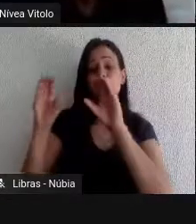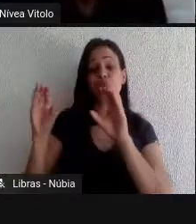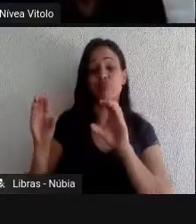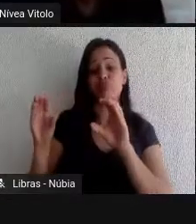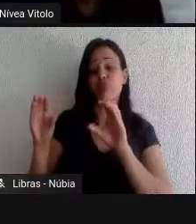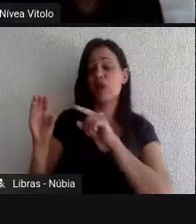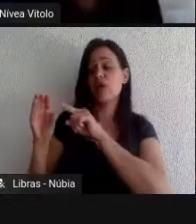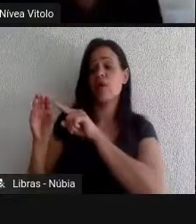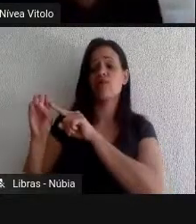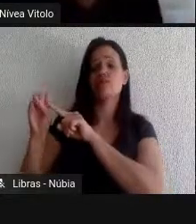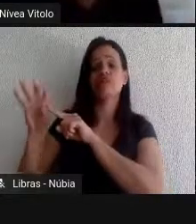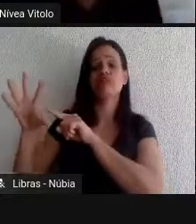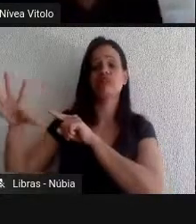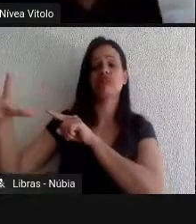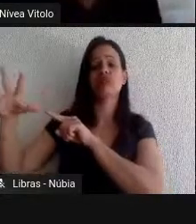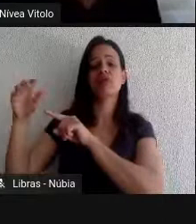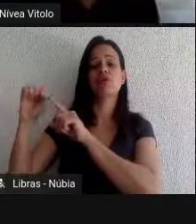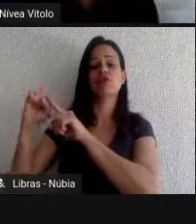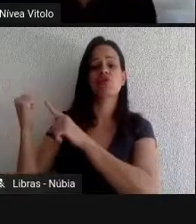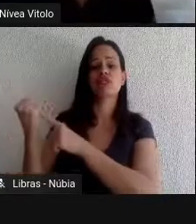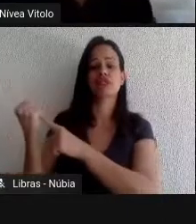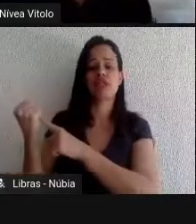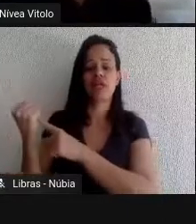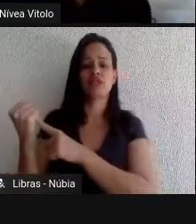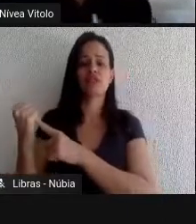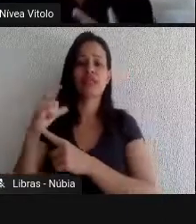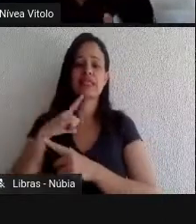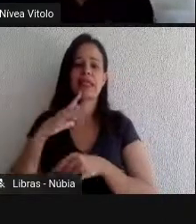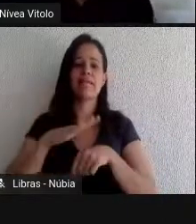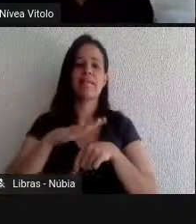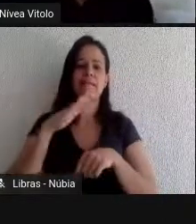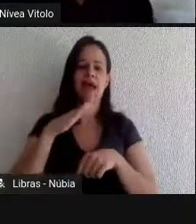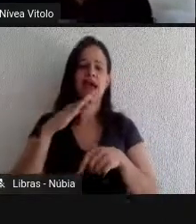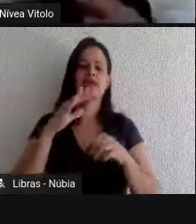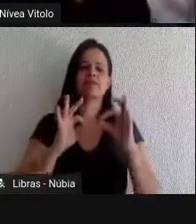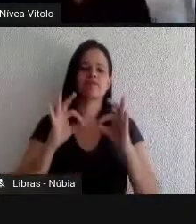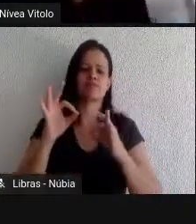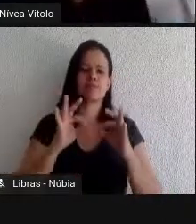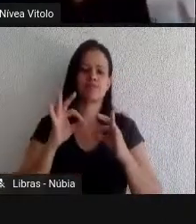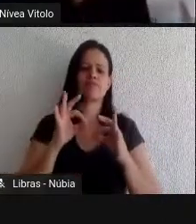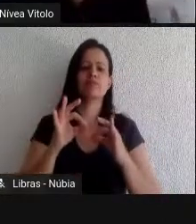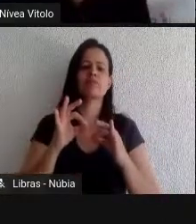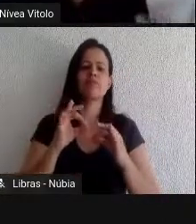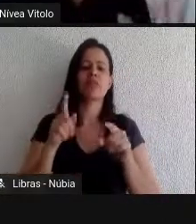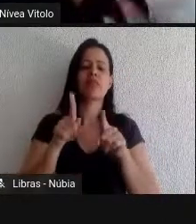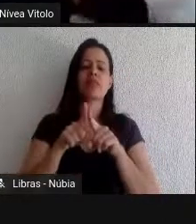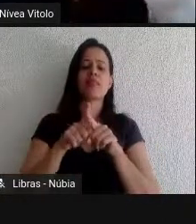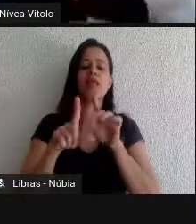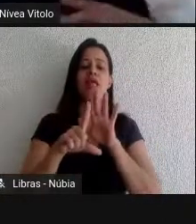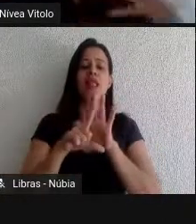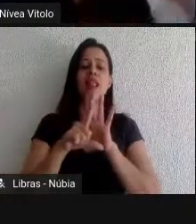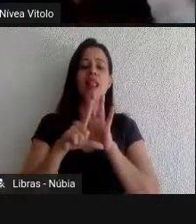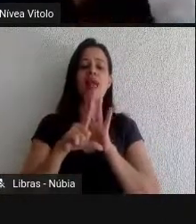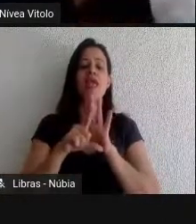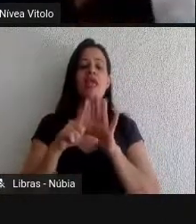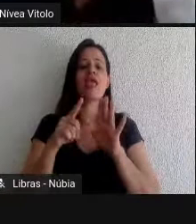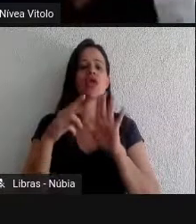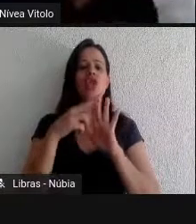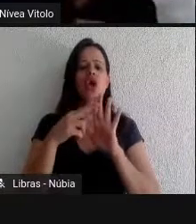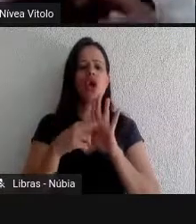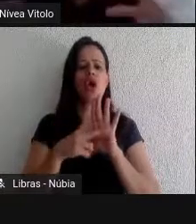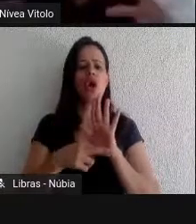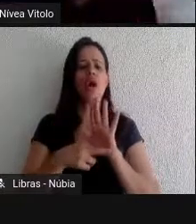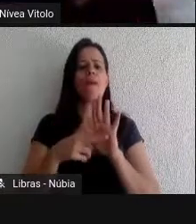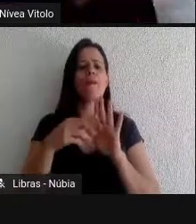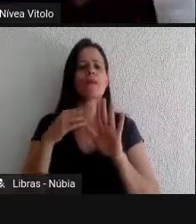As políticas majoritárias já são aquelas mais programáticas, com custos e benefícios difusos, como as próprias leis, as próprias normas programáticas